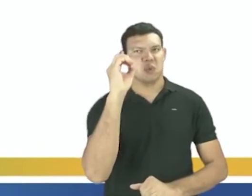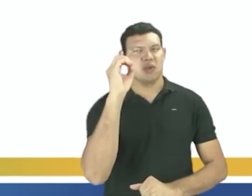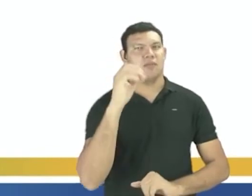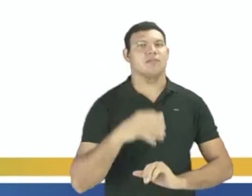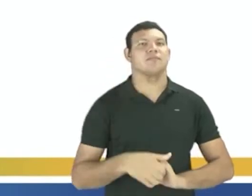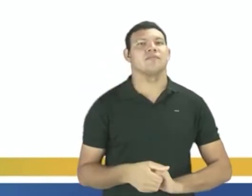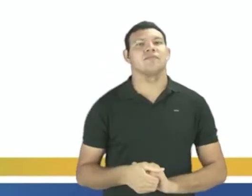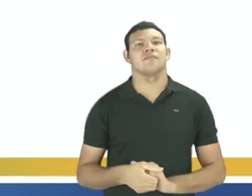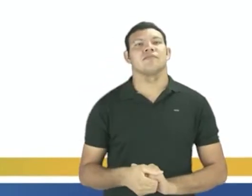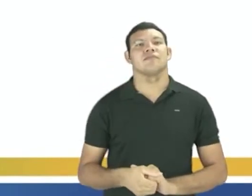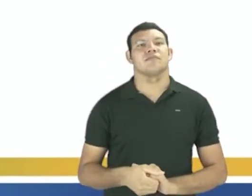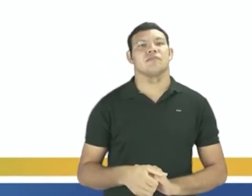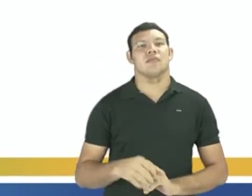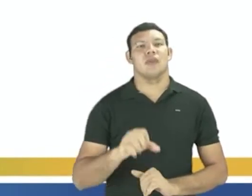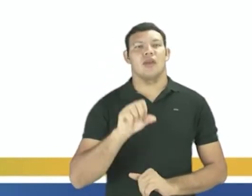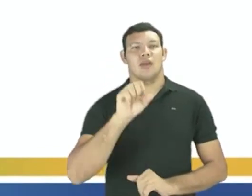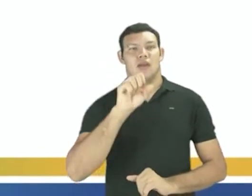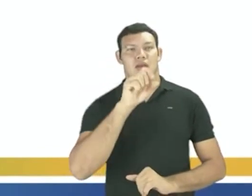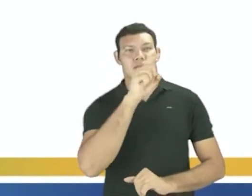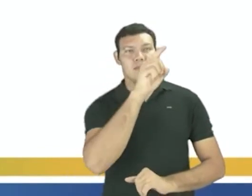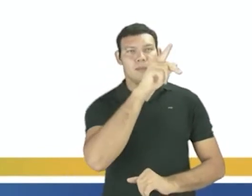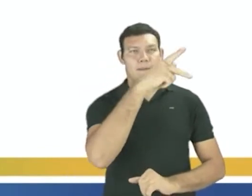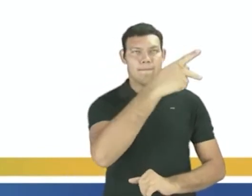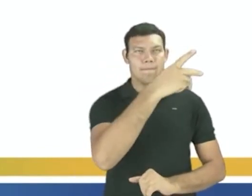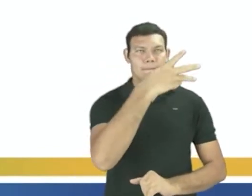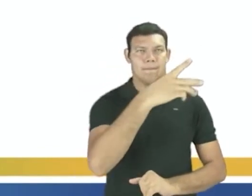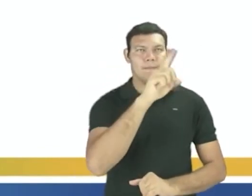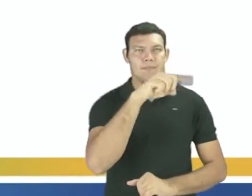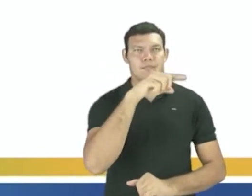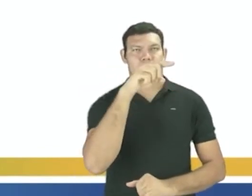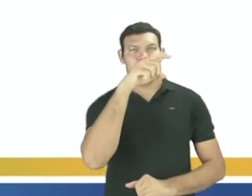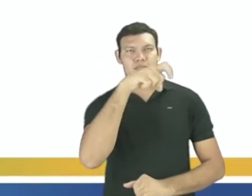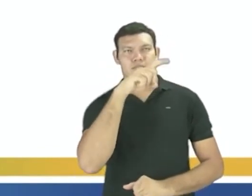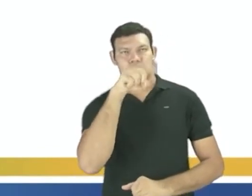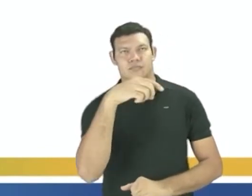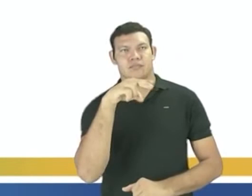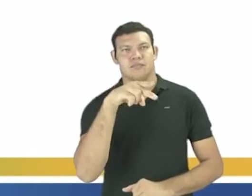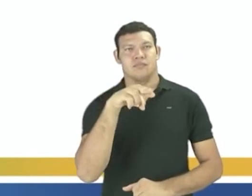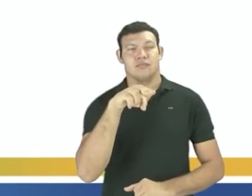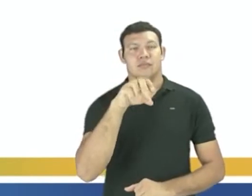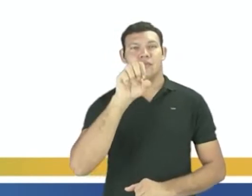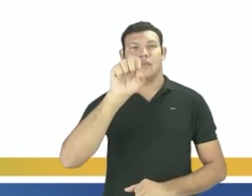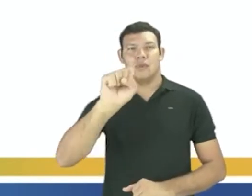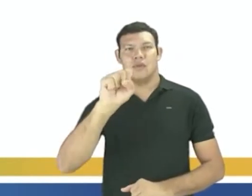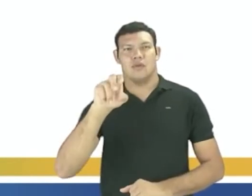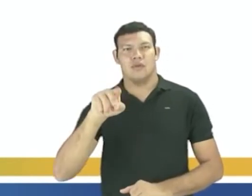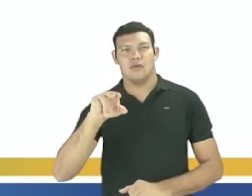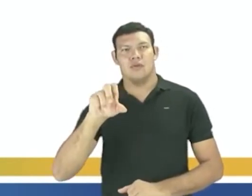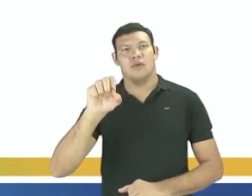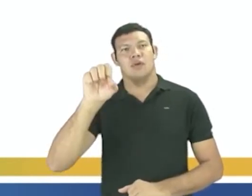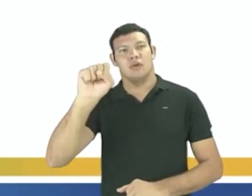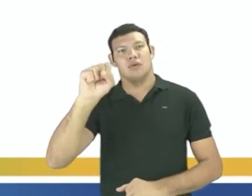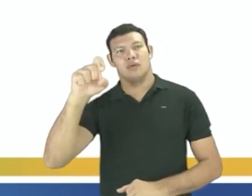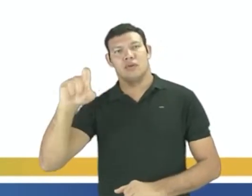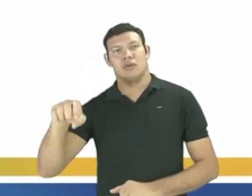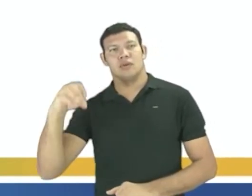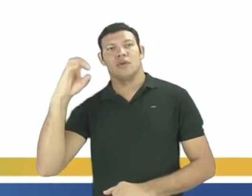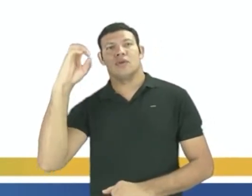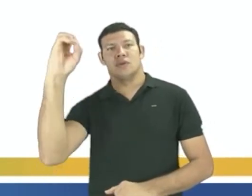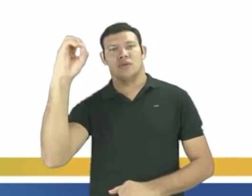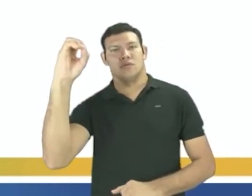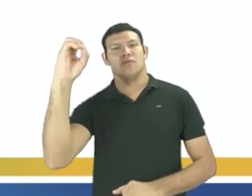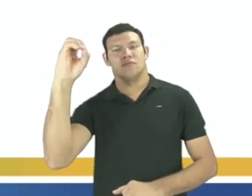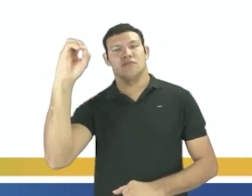nós vamos ter um 8, que é igual a 8 vezes x elevado a 0, e aí nós sabemos que todo